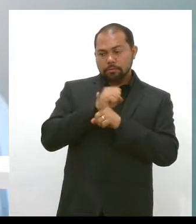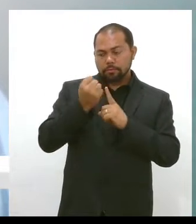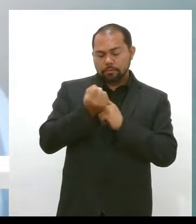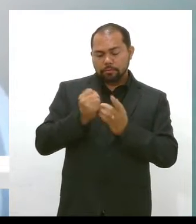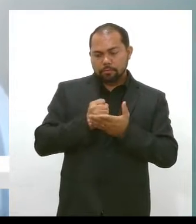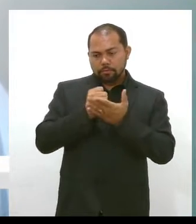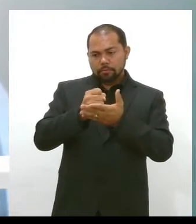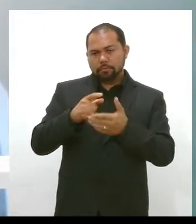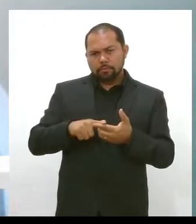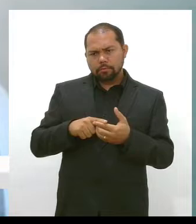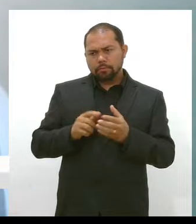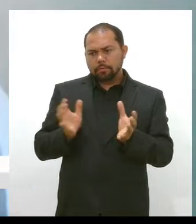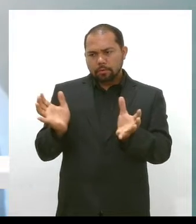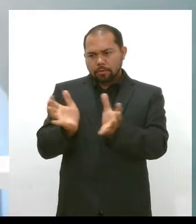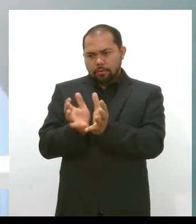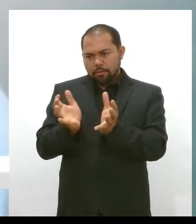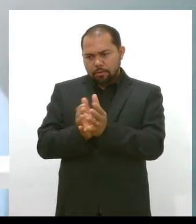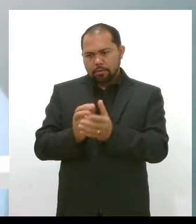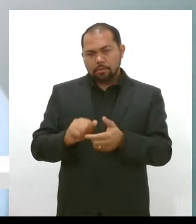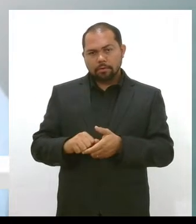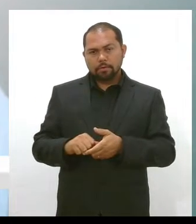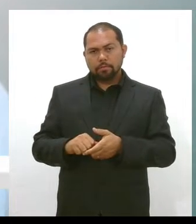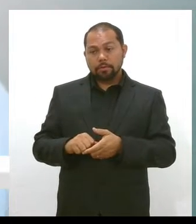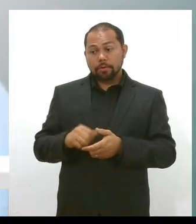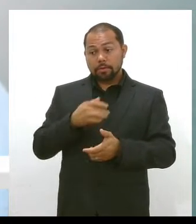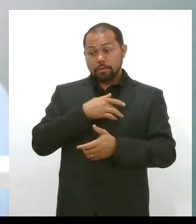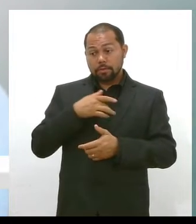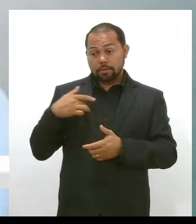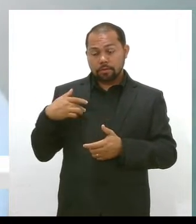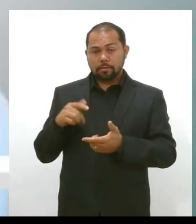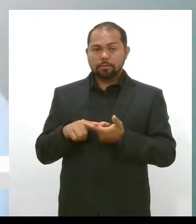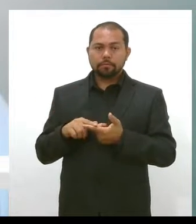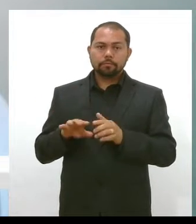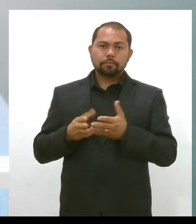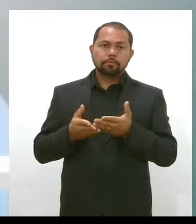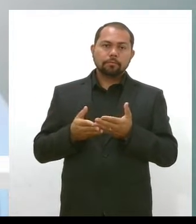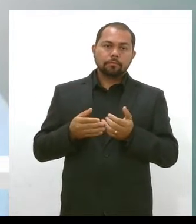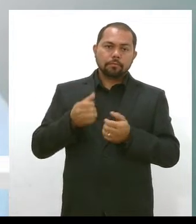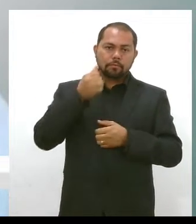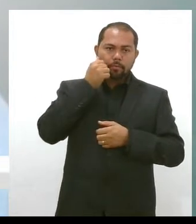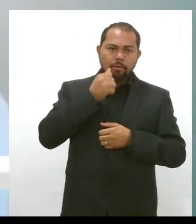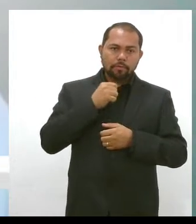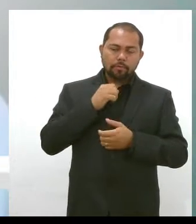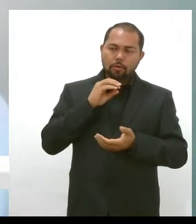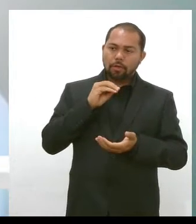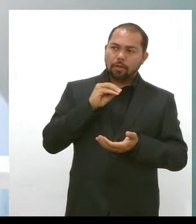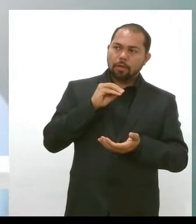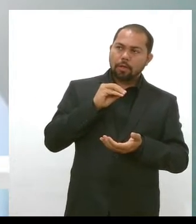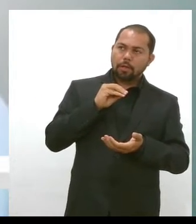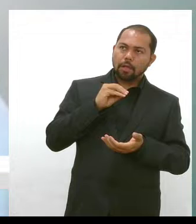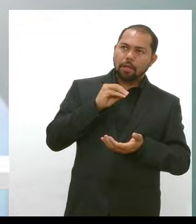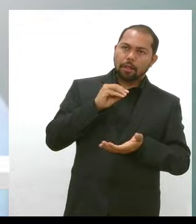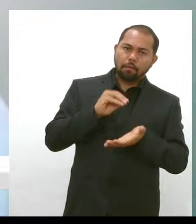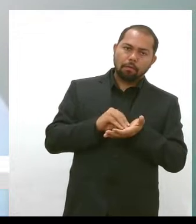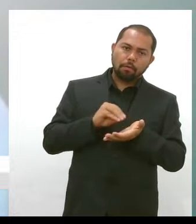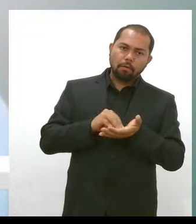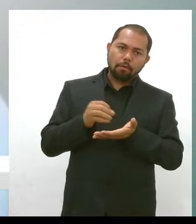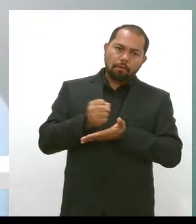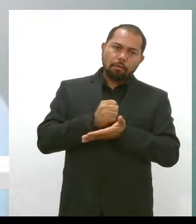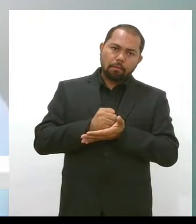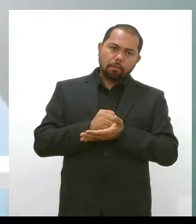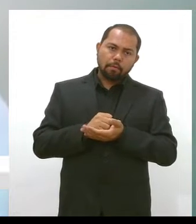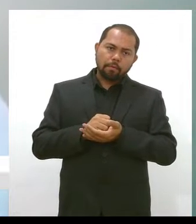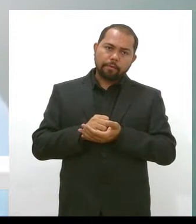saúde. Quando a mulher... O básico na saúde da mulher é fazer